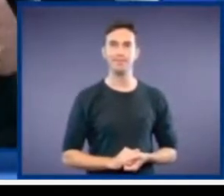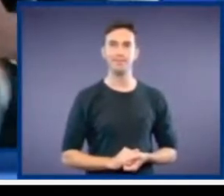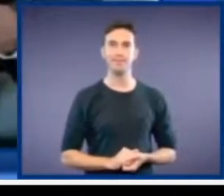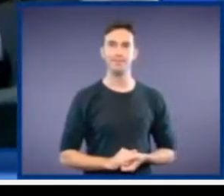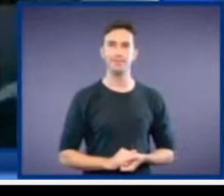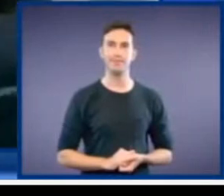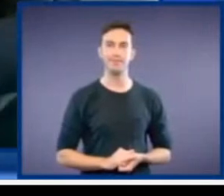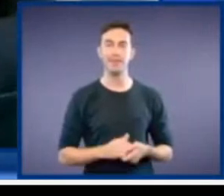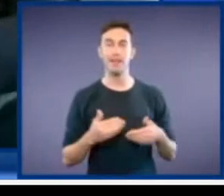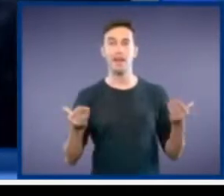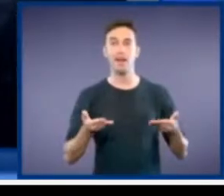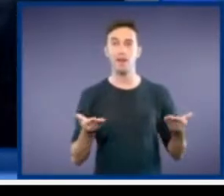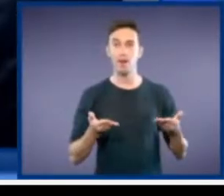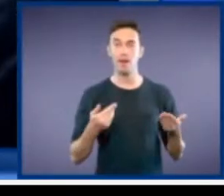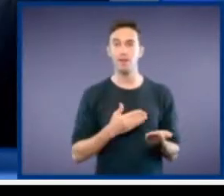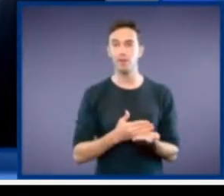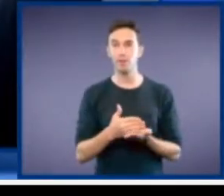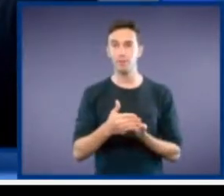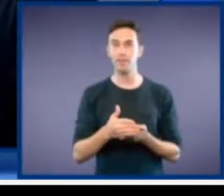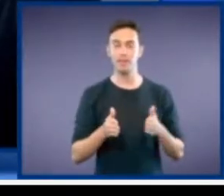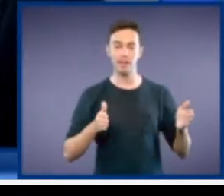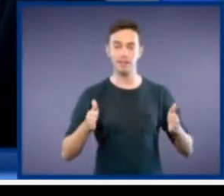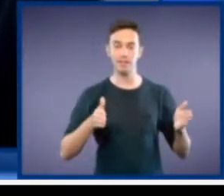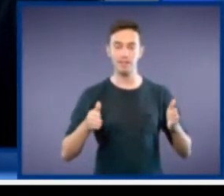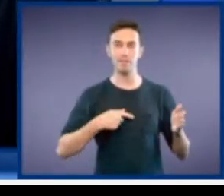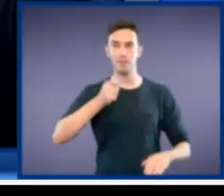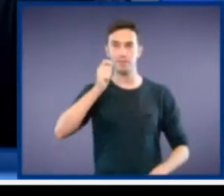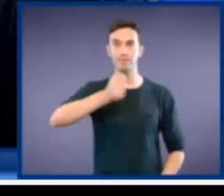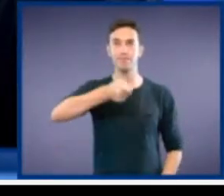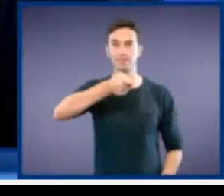Nós passaremos a cerimônia de batida de martelo.